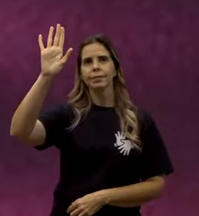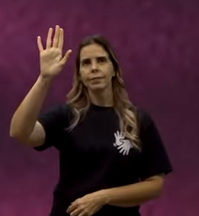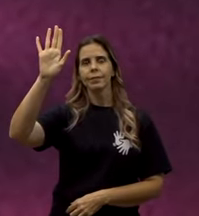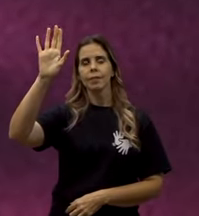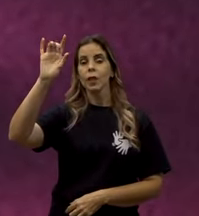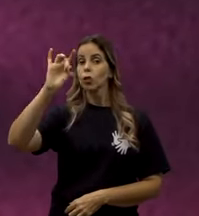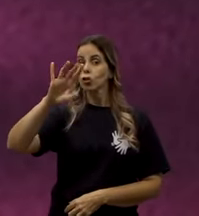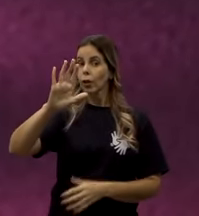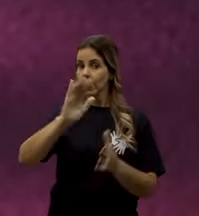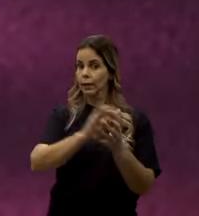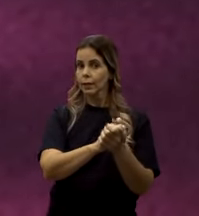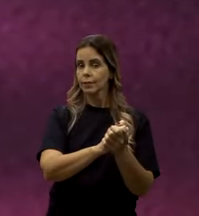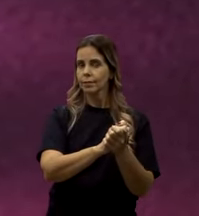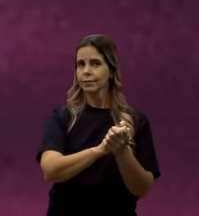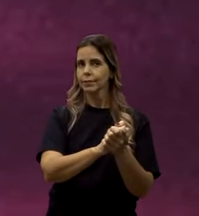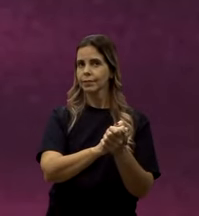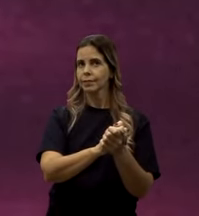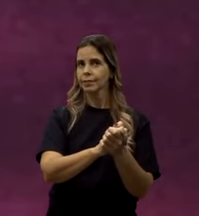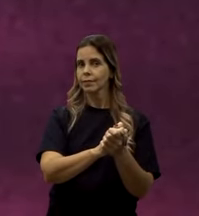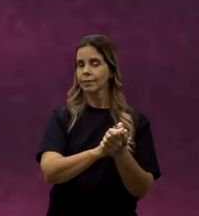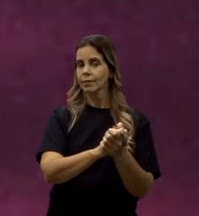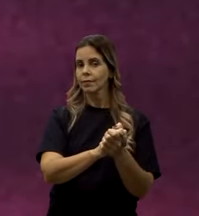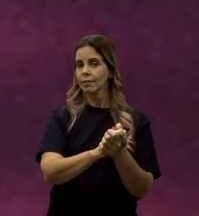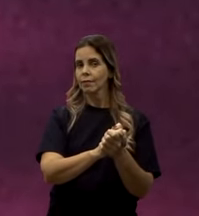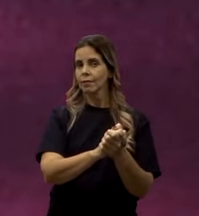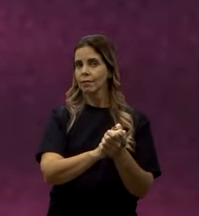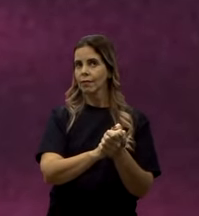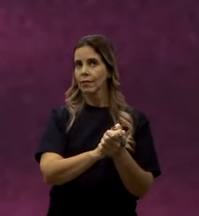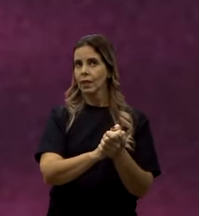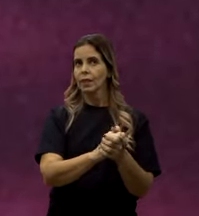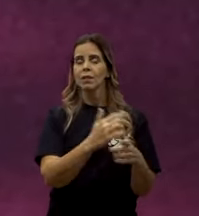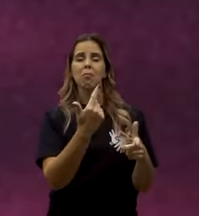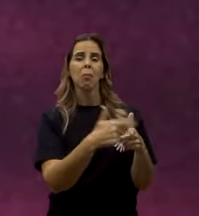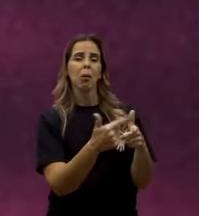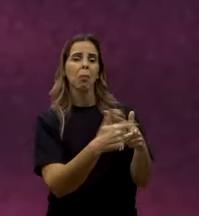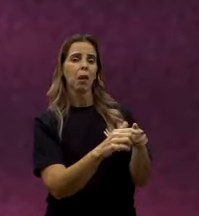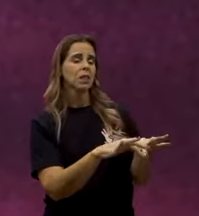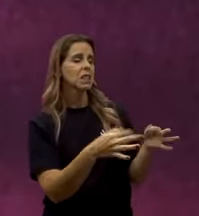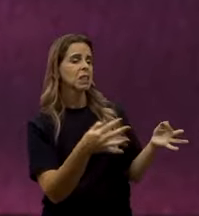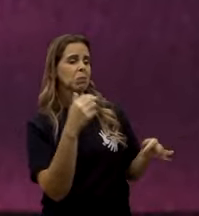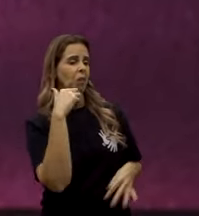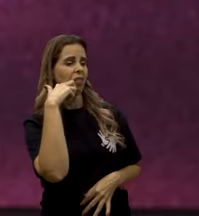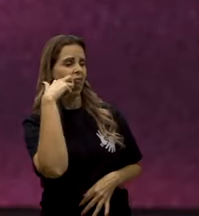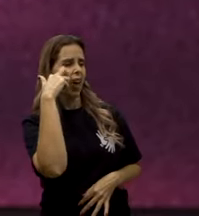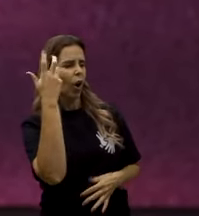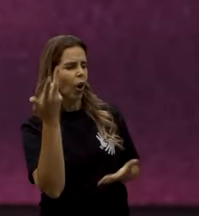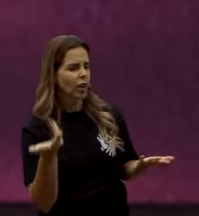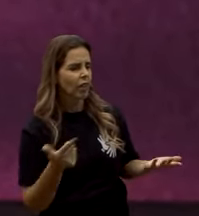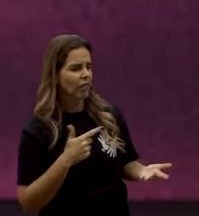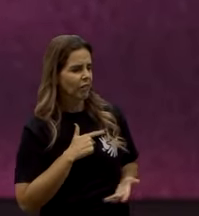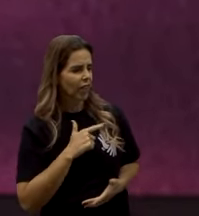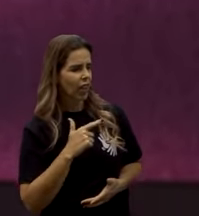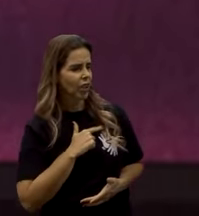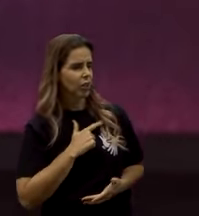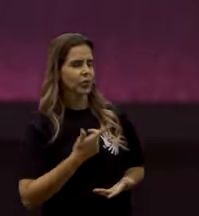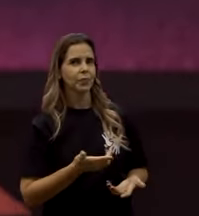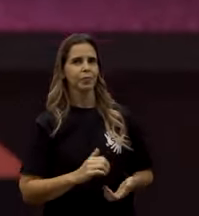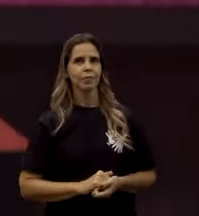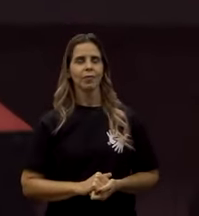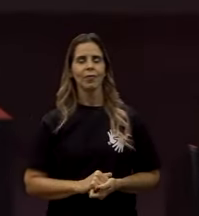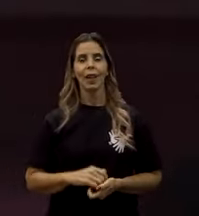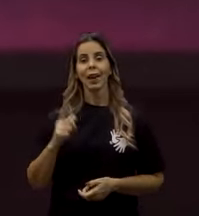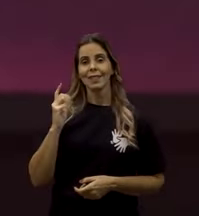só para quem é casado aí fica assim ó a vergonha ridículo tentando chegar o pé encostar no outro